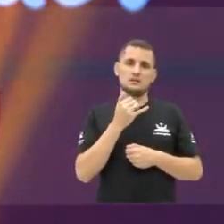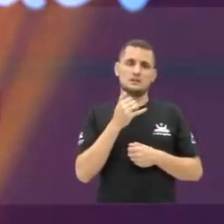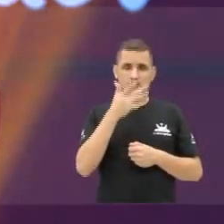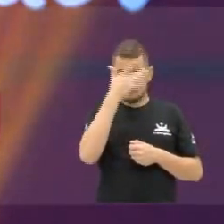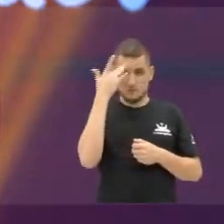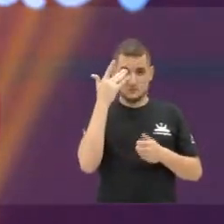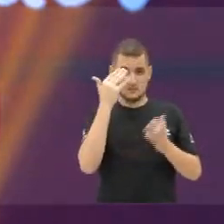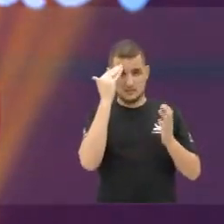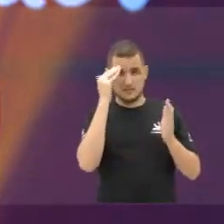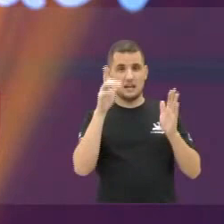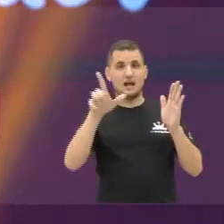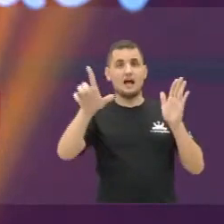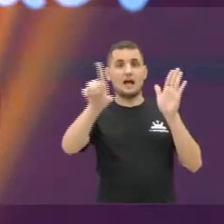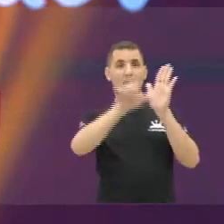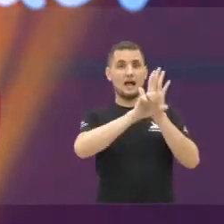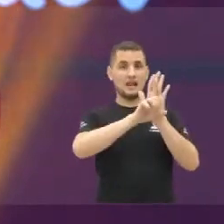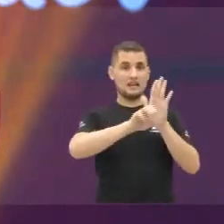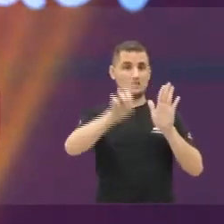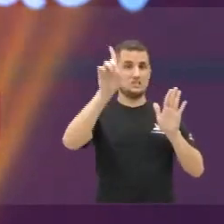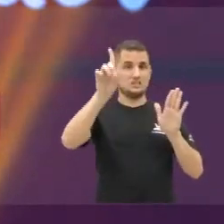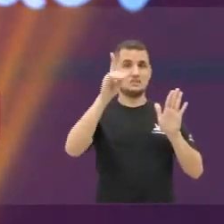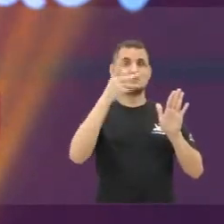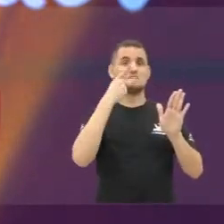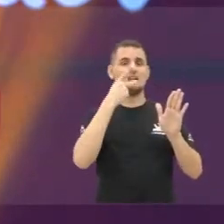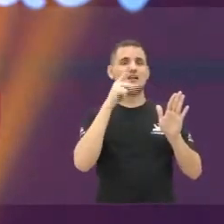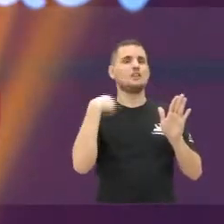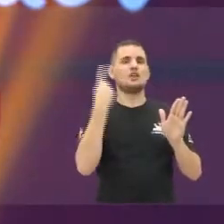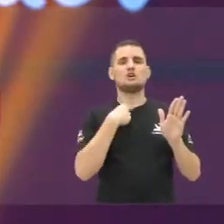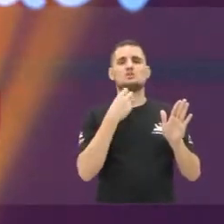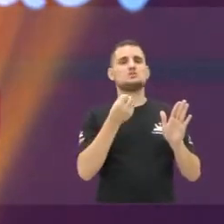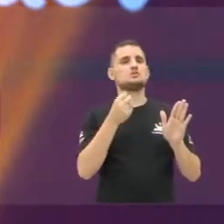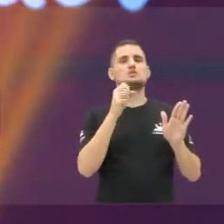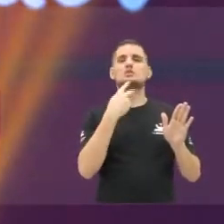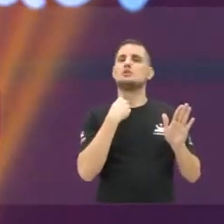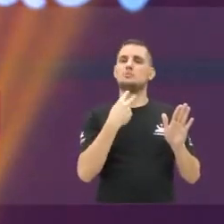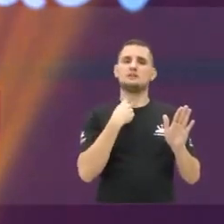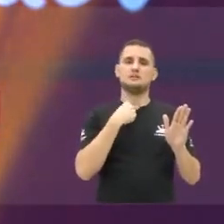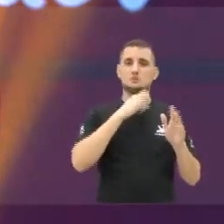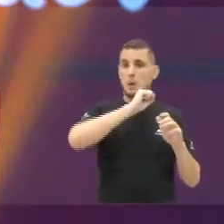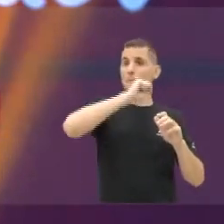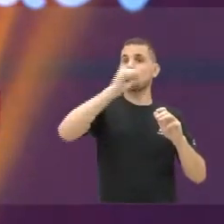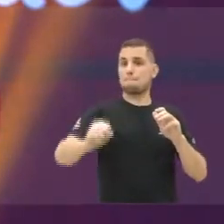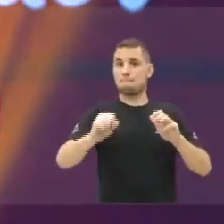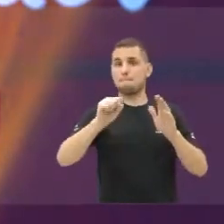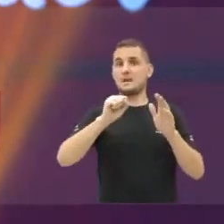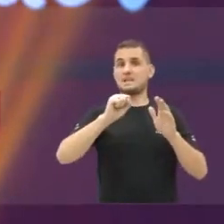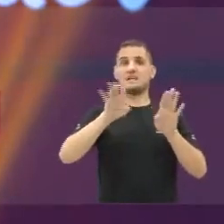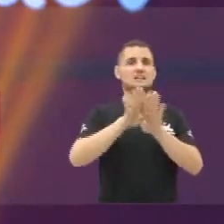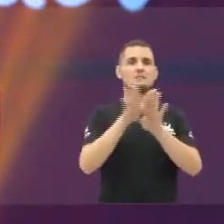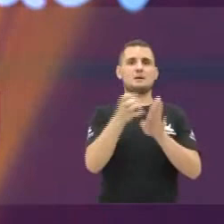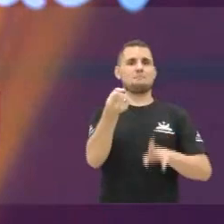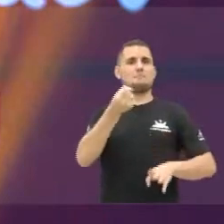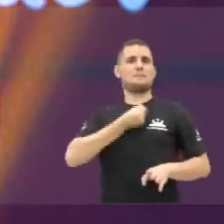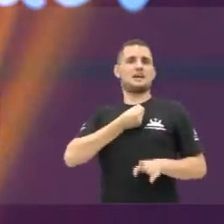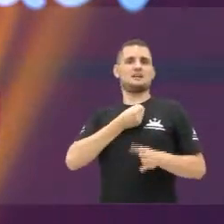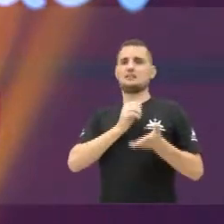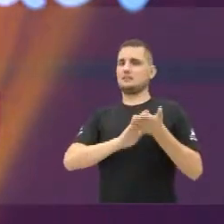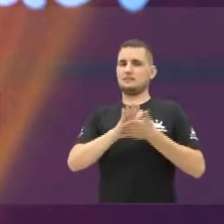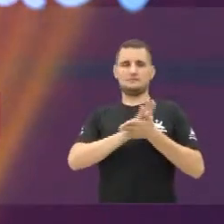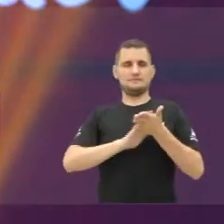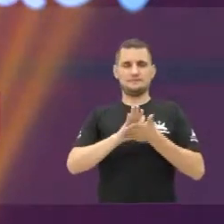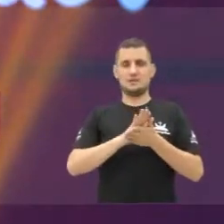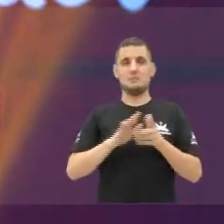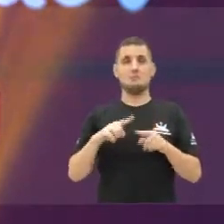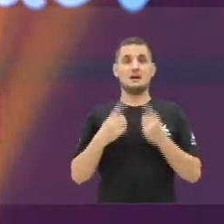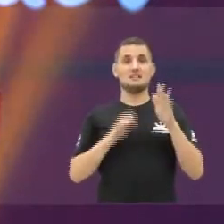Deus: não matarás. Nós não podemos nem atentar contra a nossa vida. Mas o